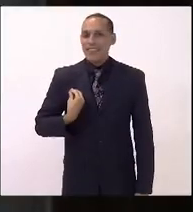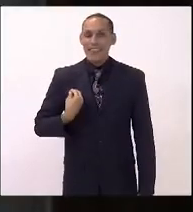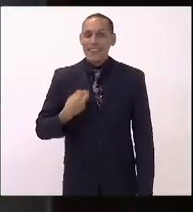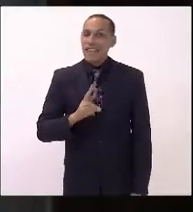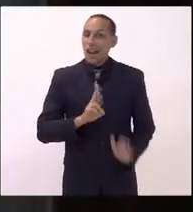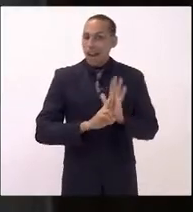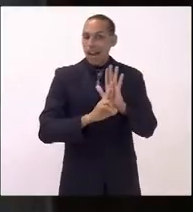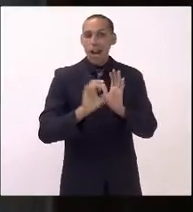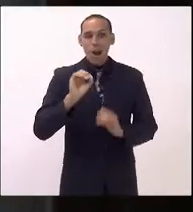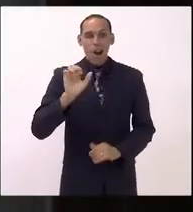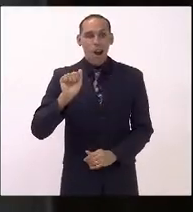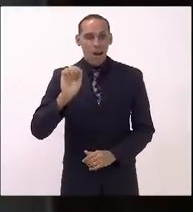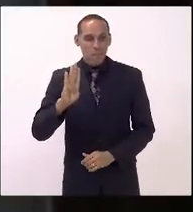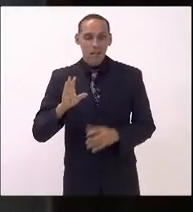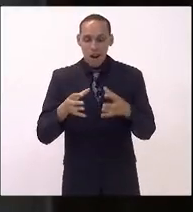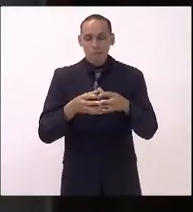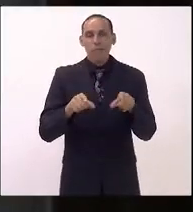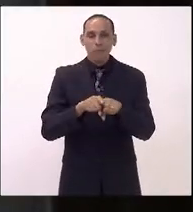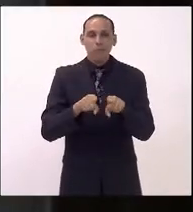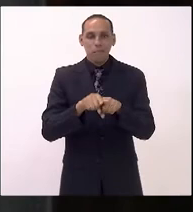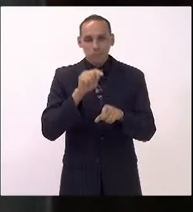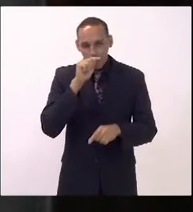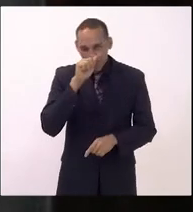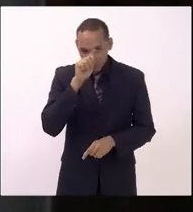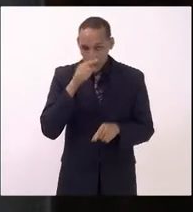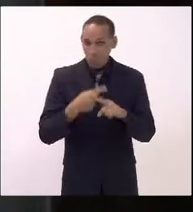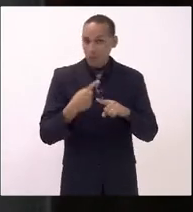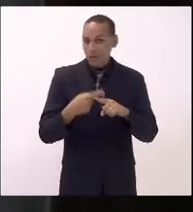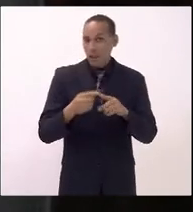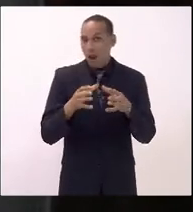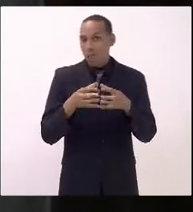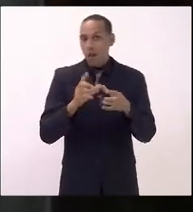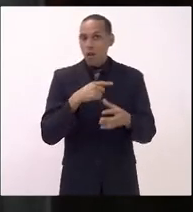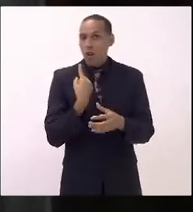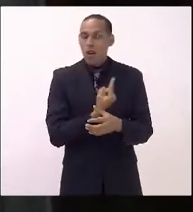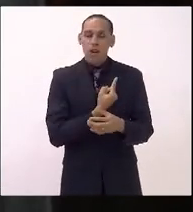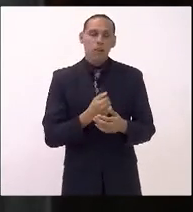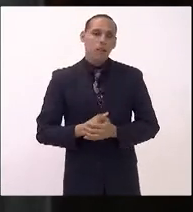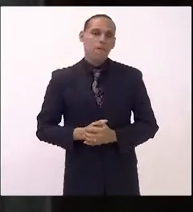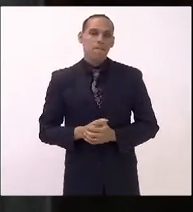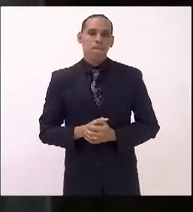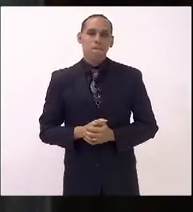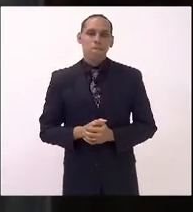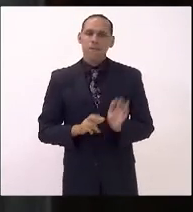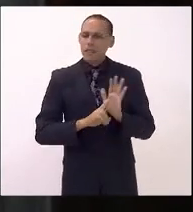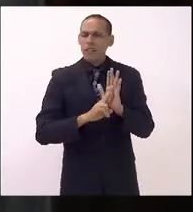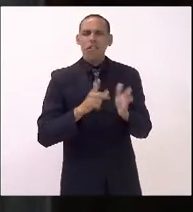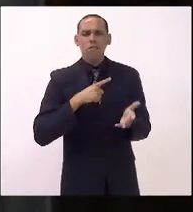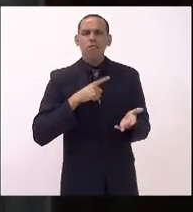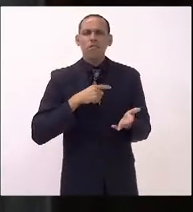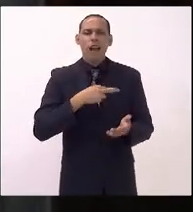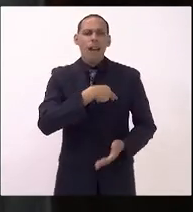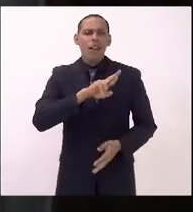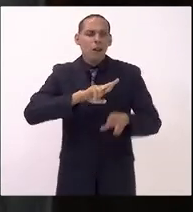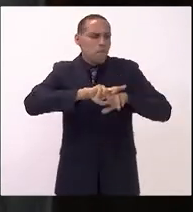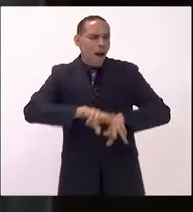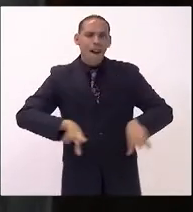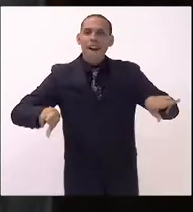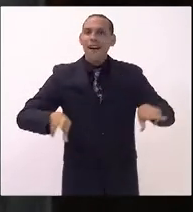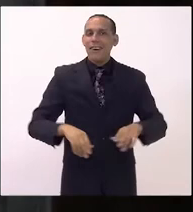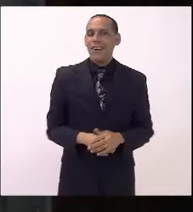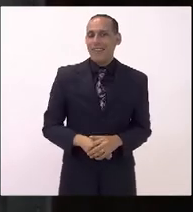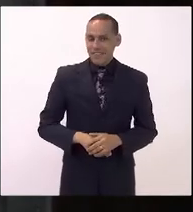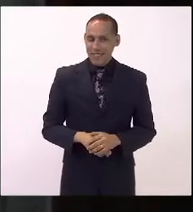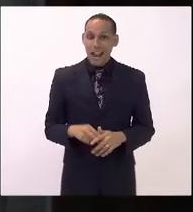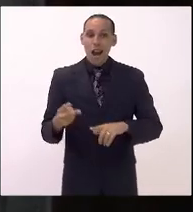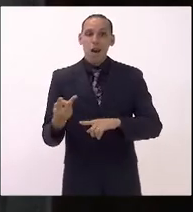OAB, representando a comissão, que a nossa comissão ela tem representantes de todas as religiões, e justamente